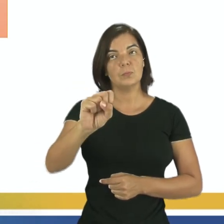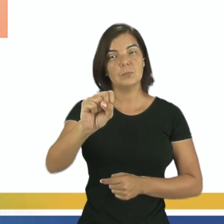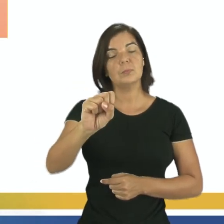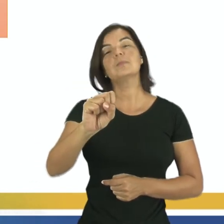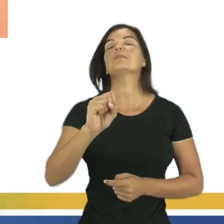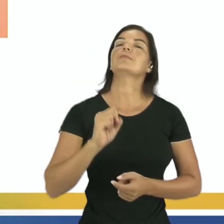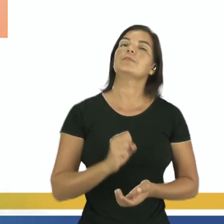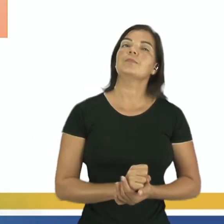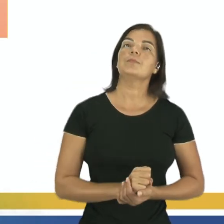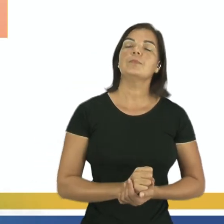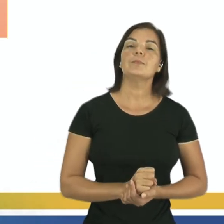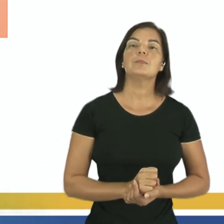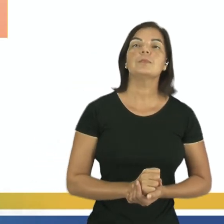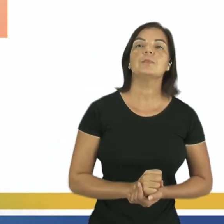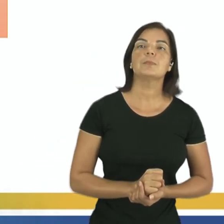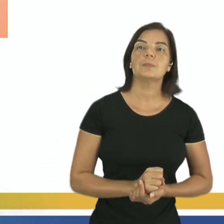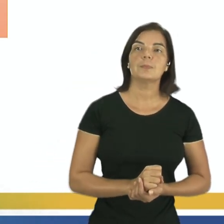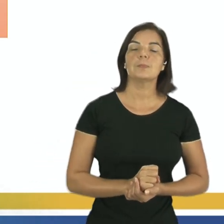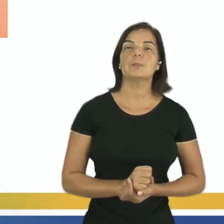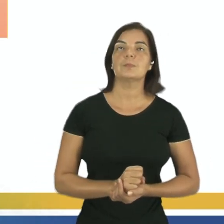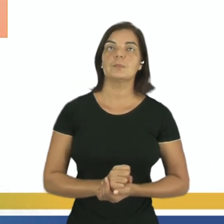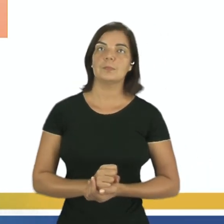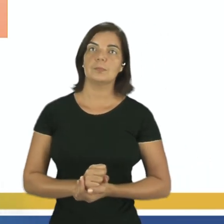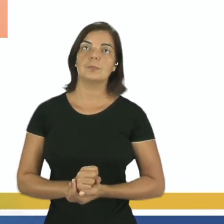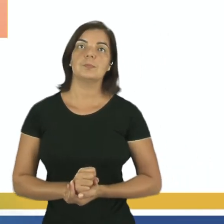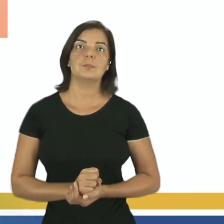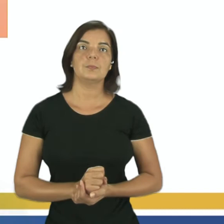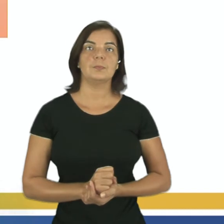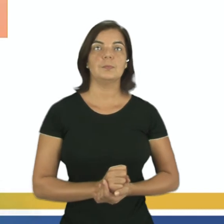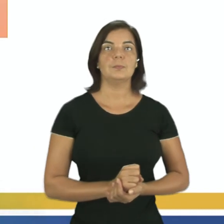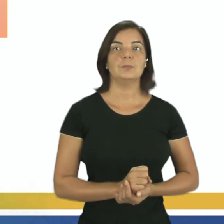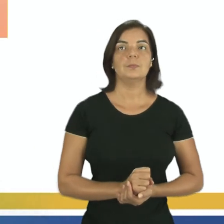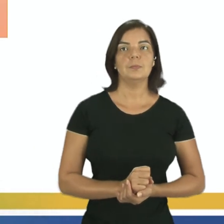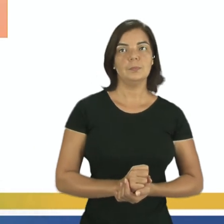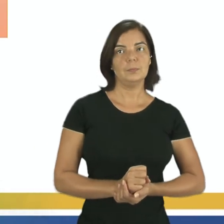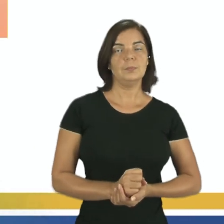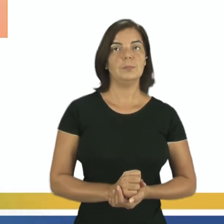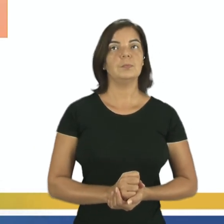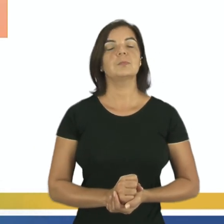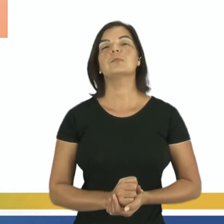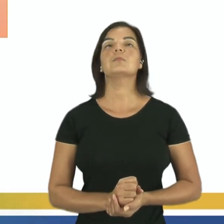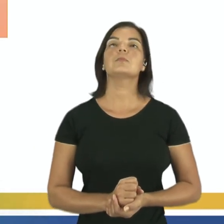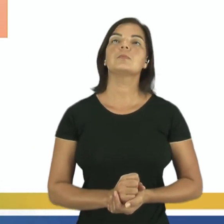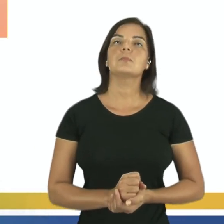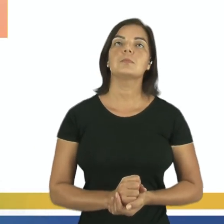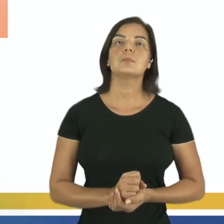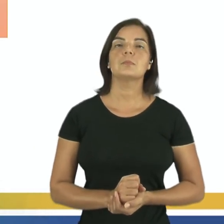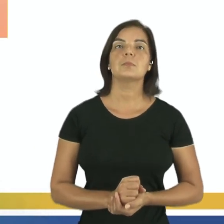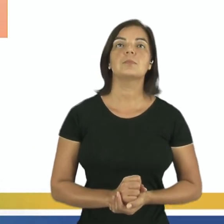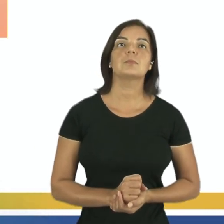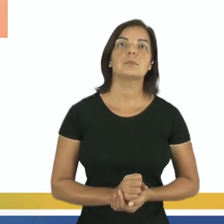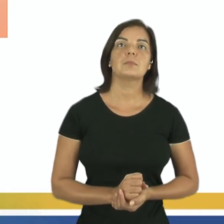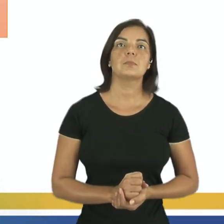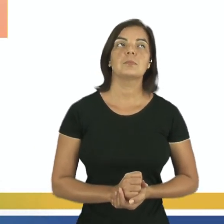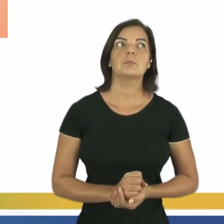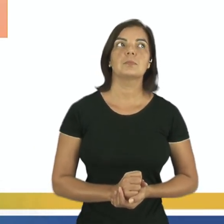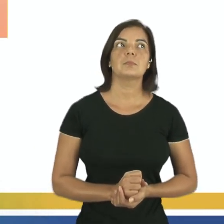2, 4, 4 vezes 2, 8, 8 vezes 2, 16, 16 vezes 3 dá